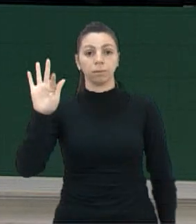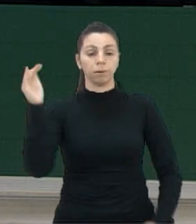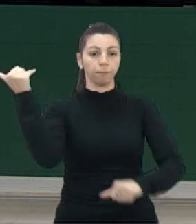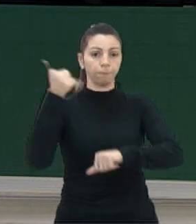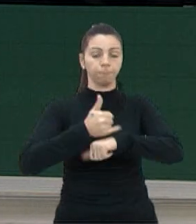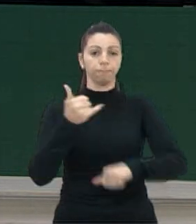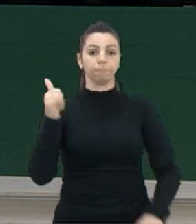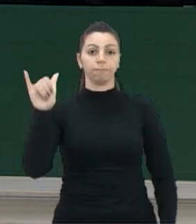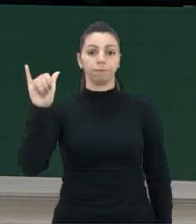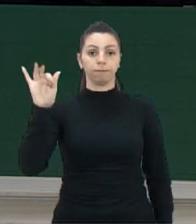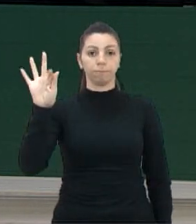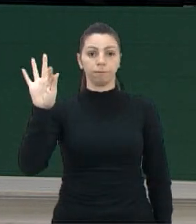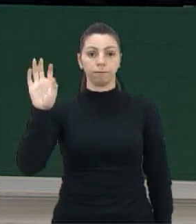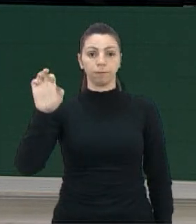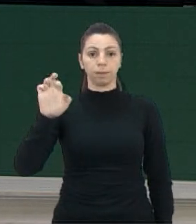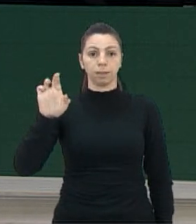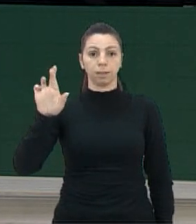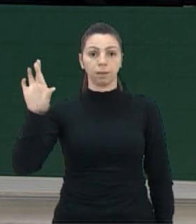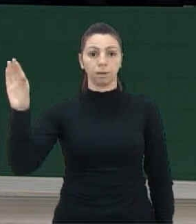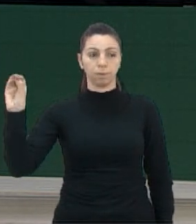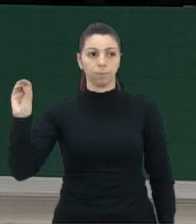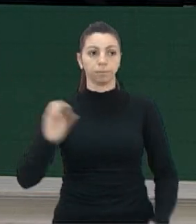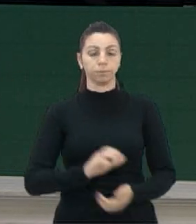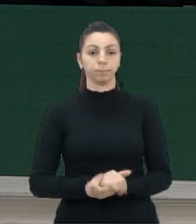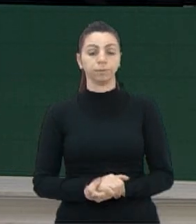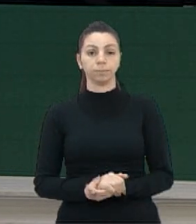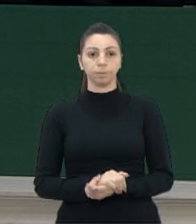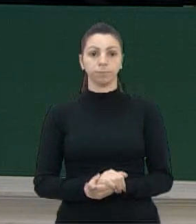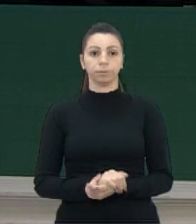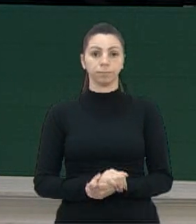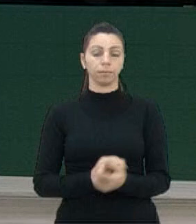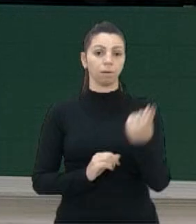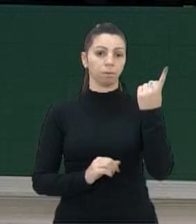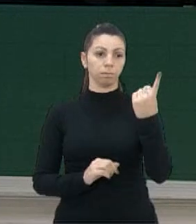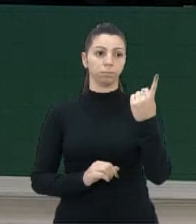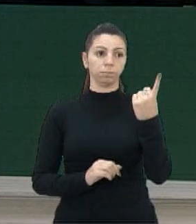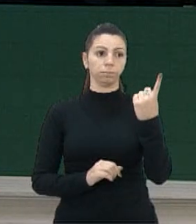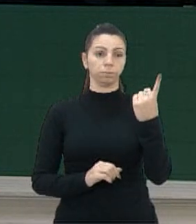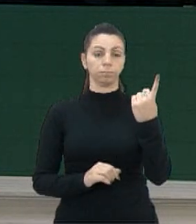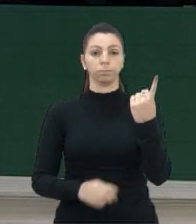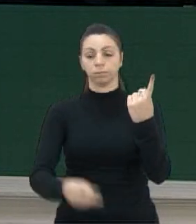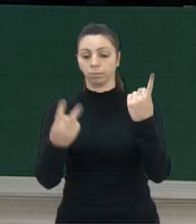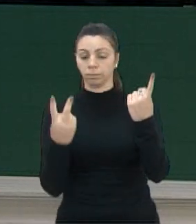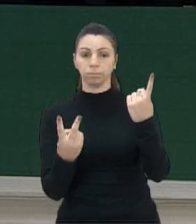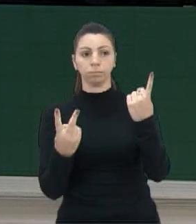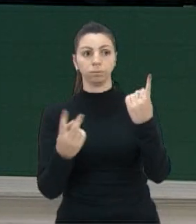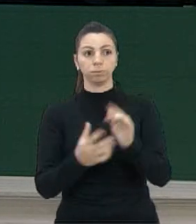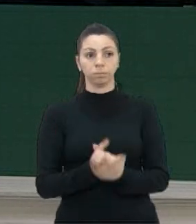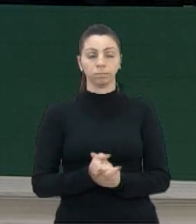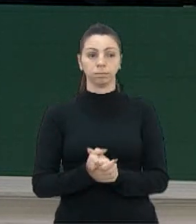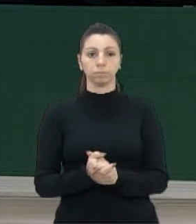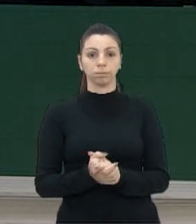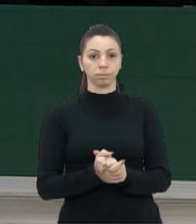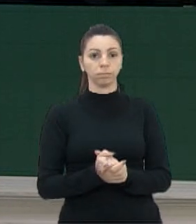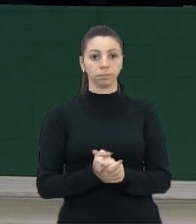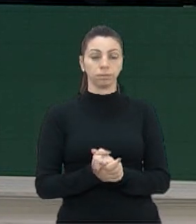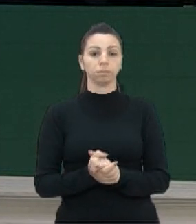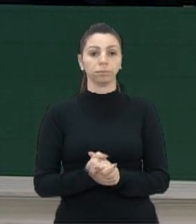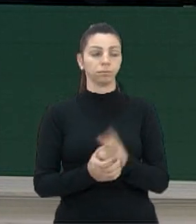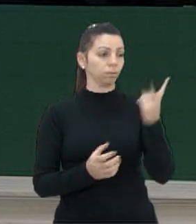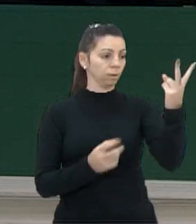Então aqui ele está sozinho e aqui eu tenho 2 ferros. Então o meu ferro lá na frente vai ter que ter